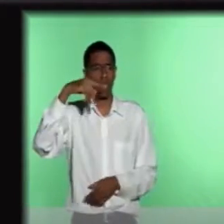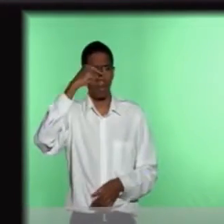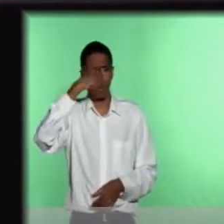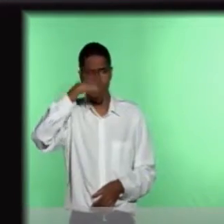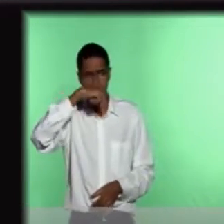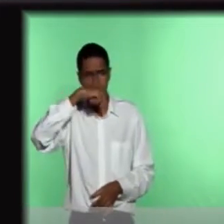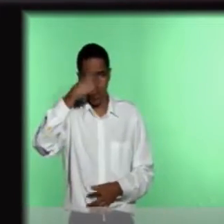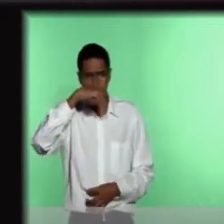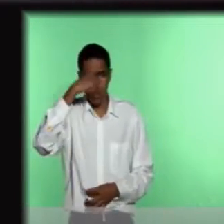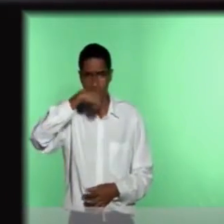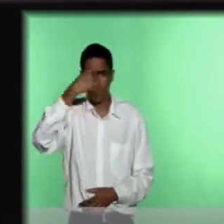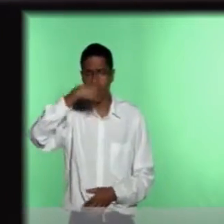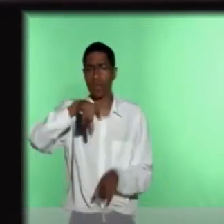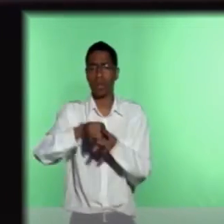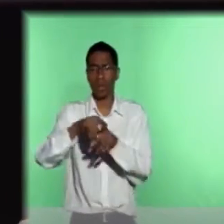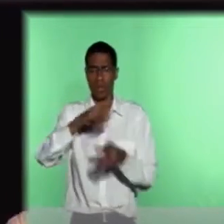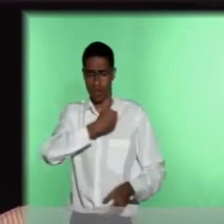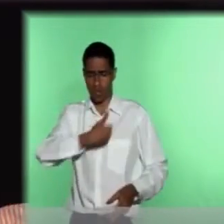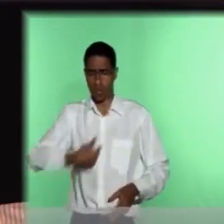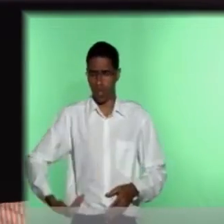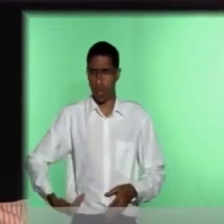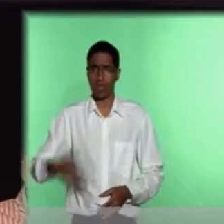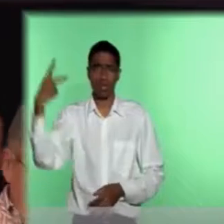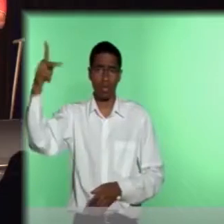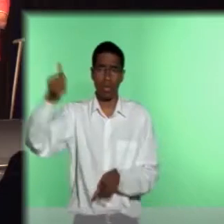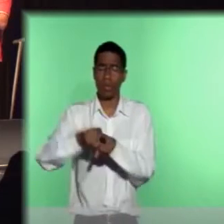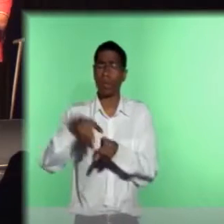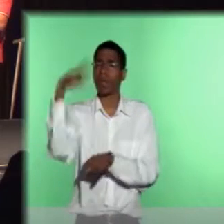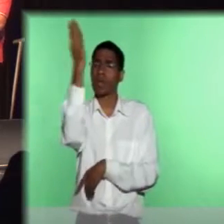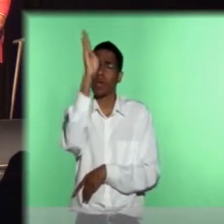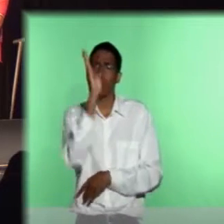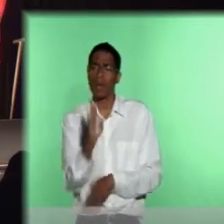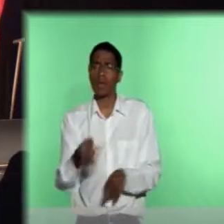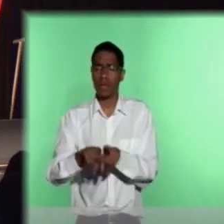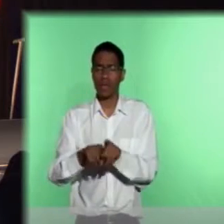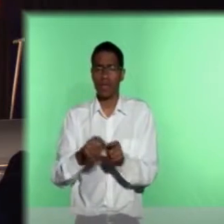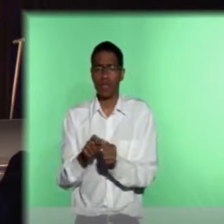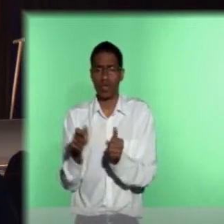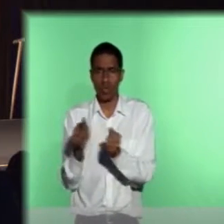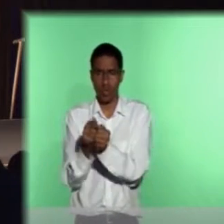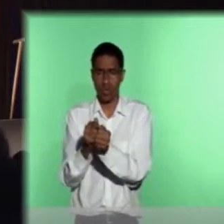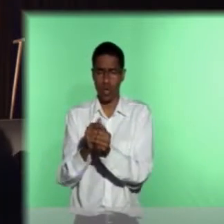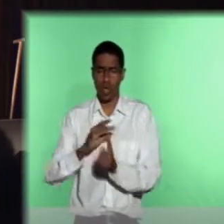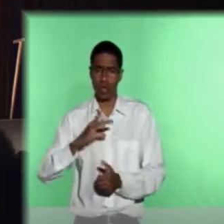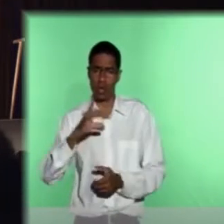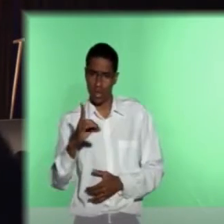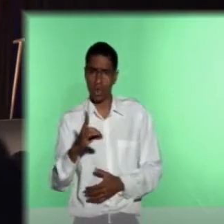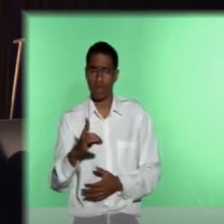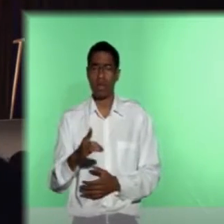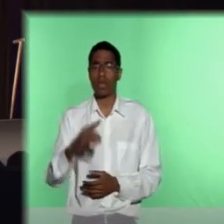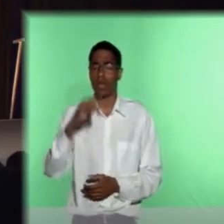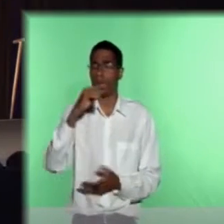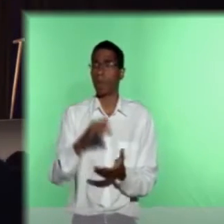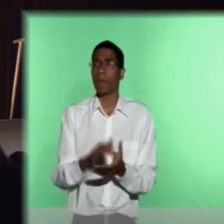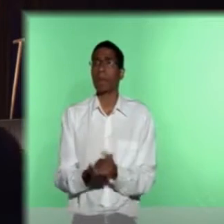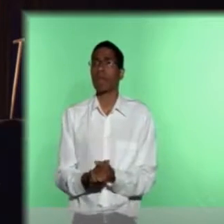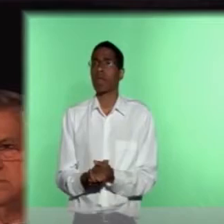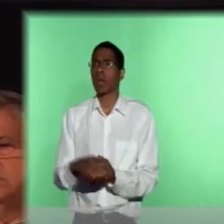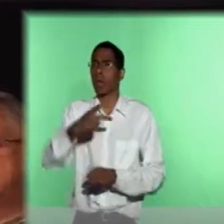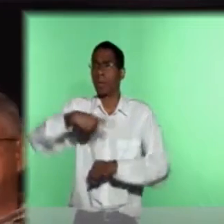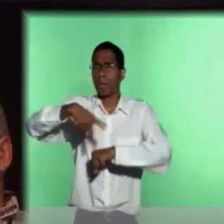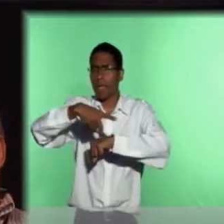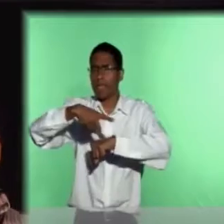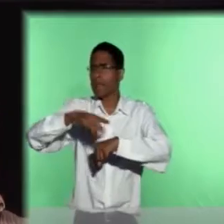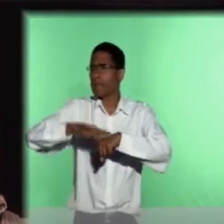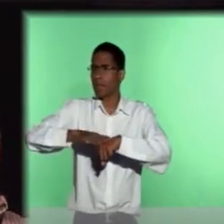isso bem registrado aqui, o Brasil coordenava, junto com o Peru, o GRULAC. Mas o país que